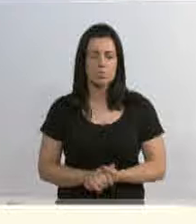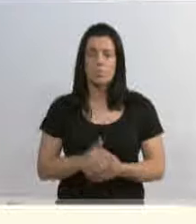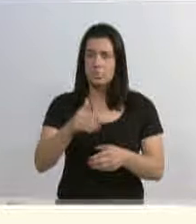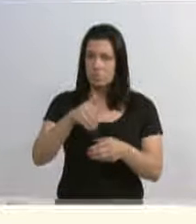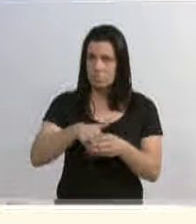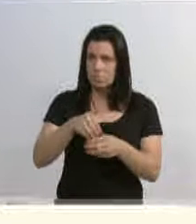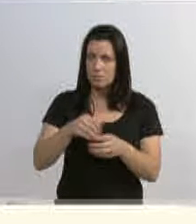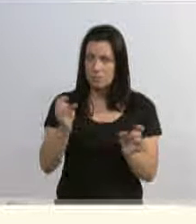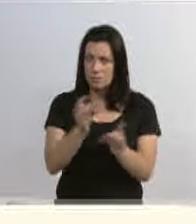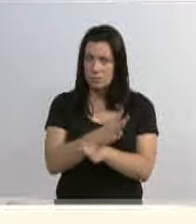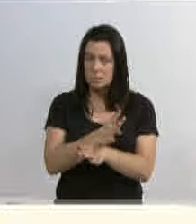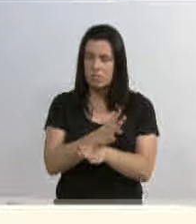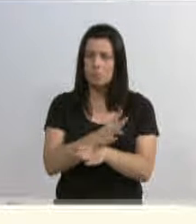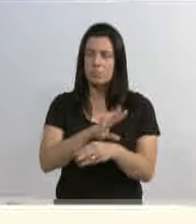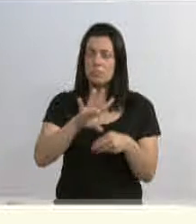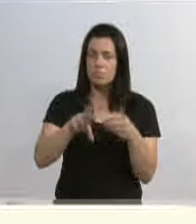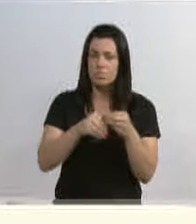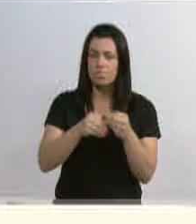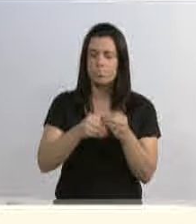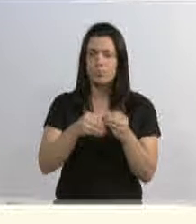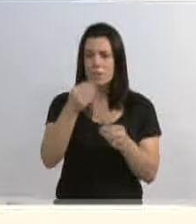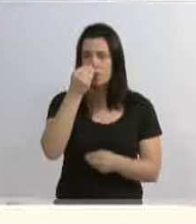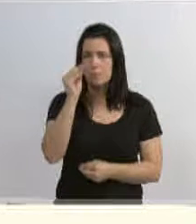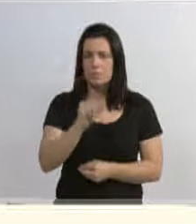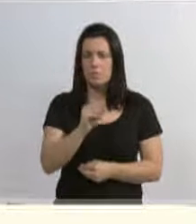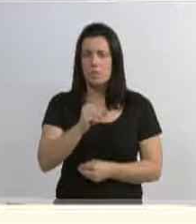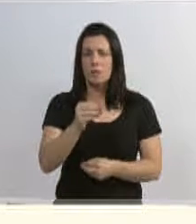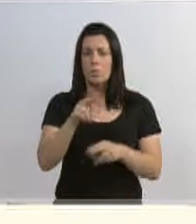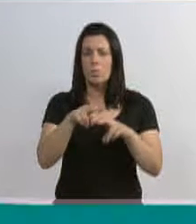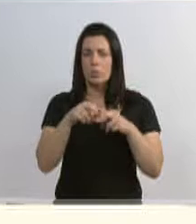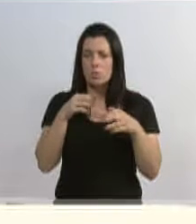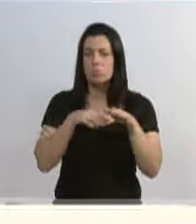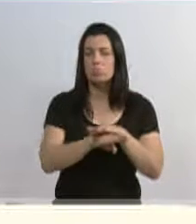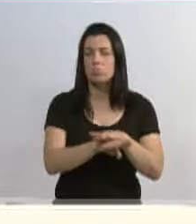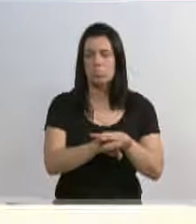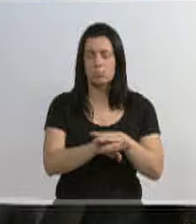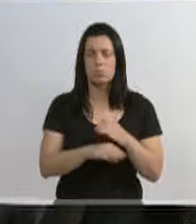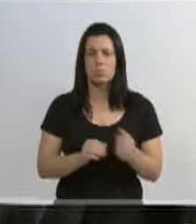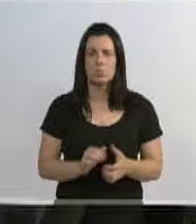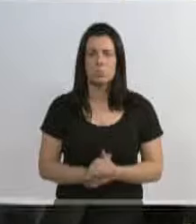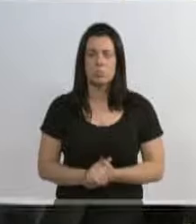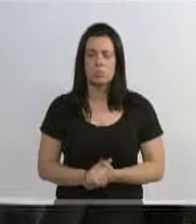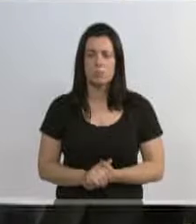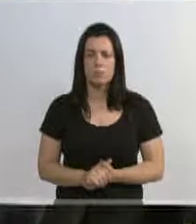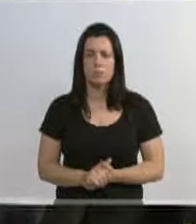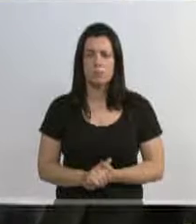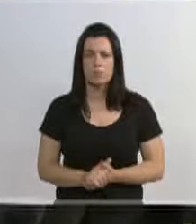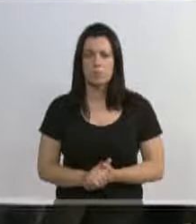Votação encerrada, emenda rejeitada e ao arquivo. Como é que é?